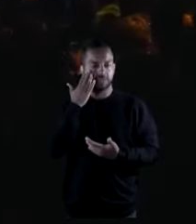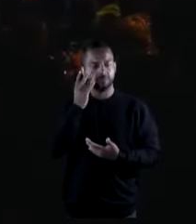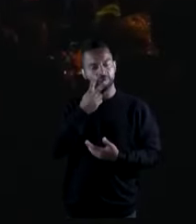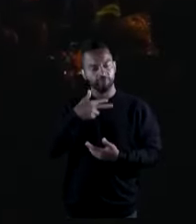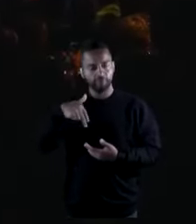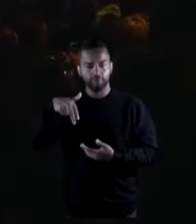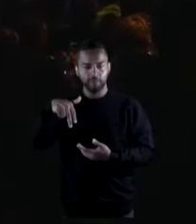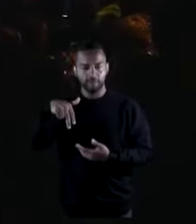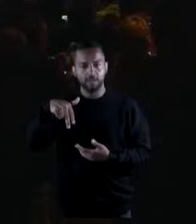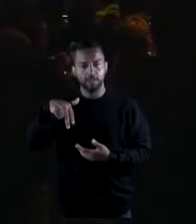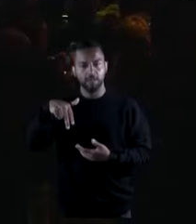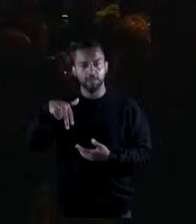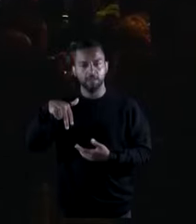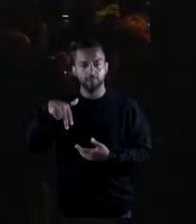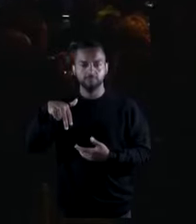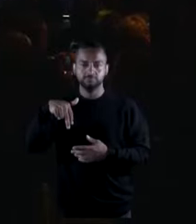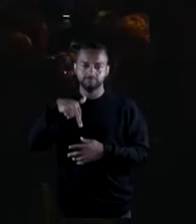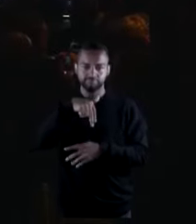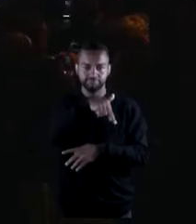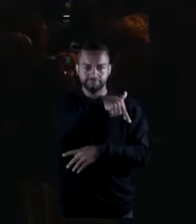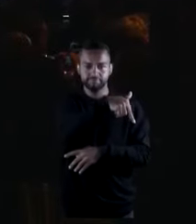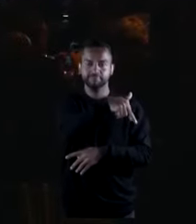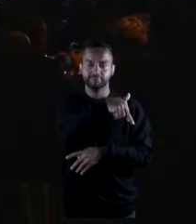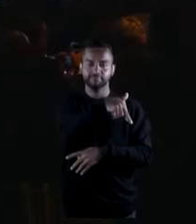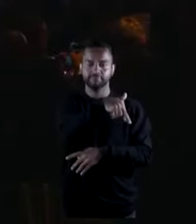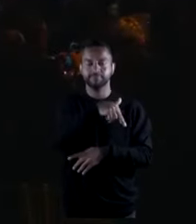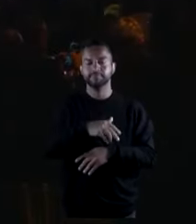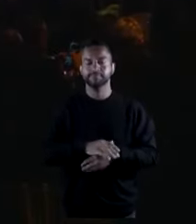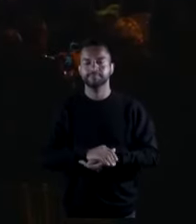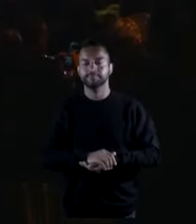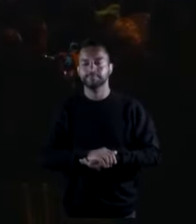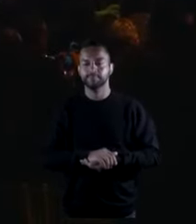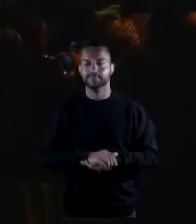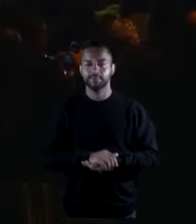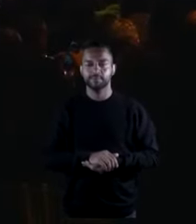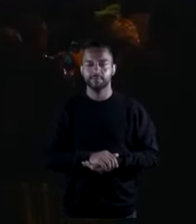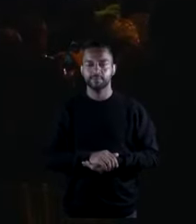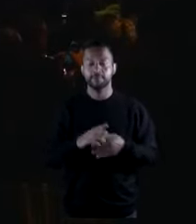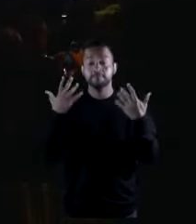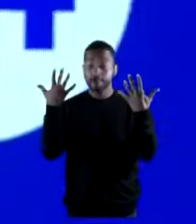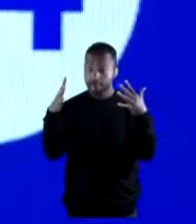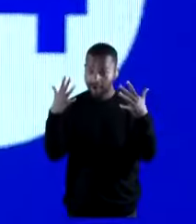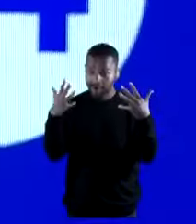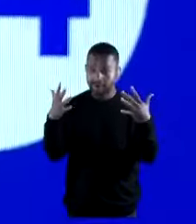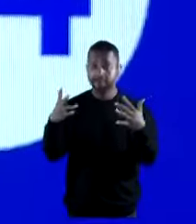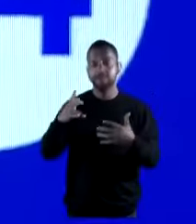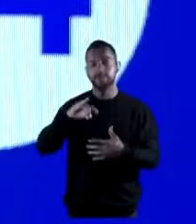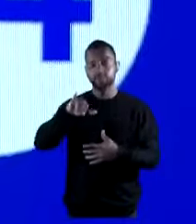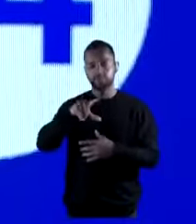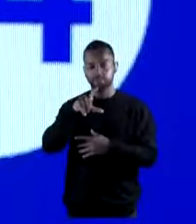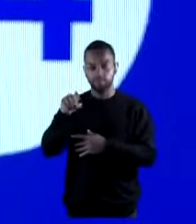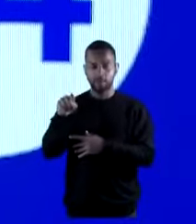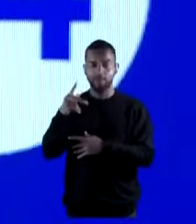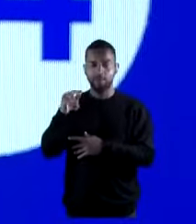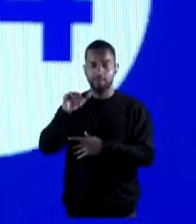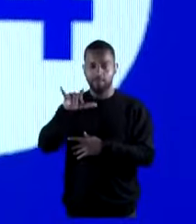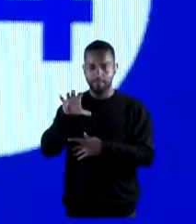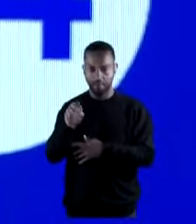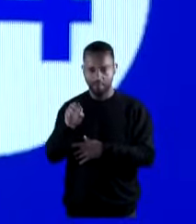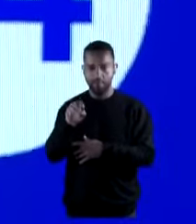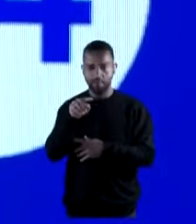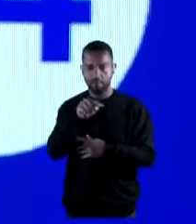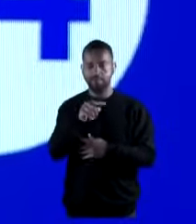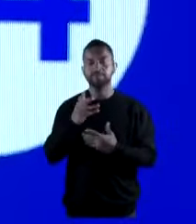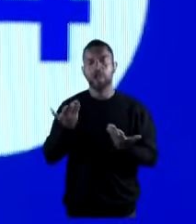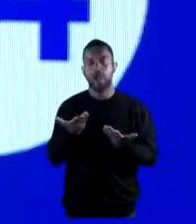cá, já se direciona aqui ao lado direito do palco. Parabéns então para o João Paulo e vamos sair jogando pela